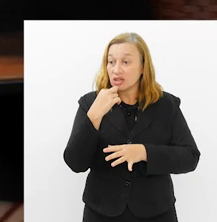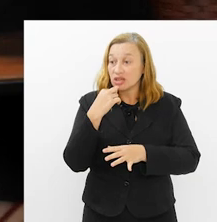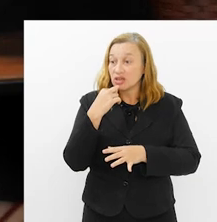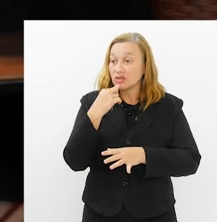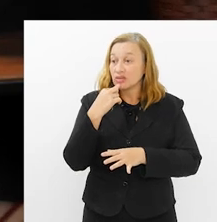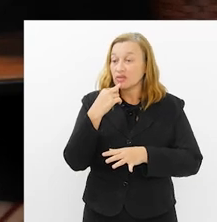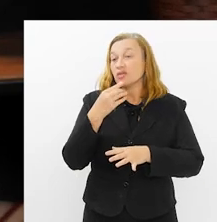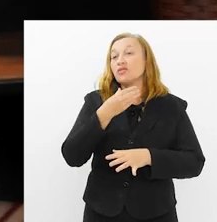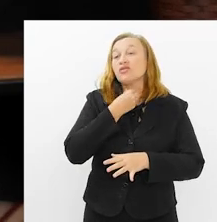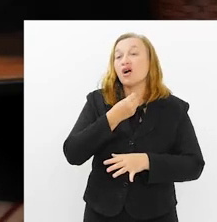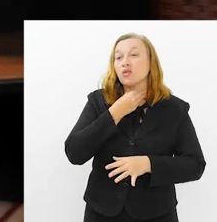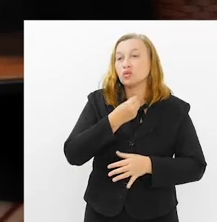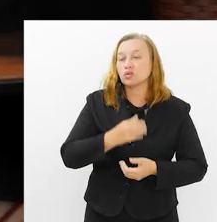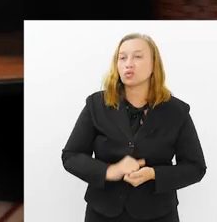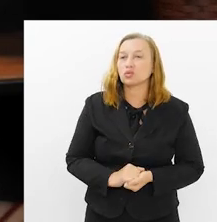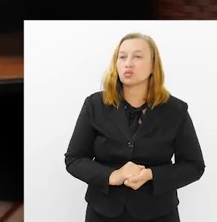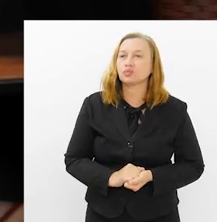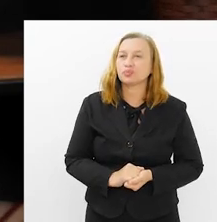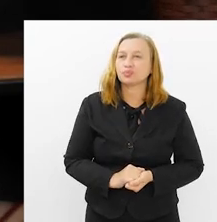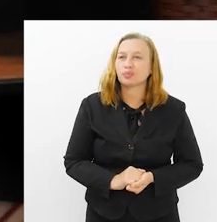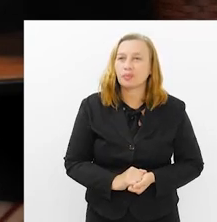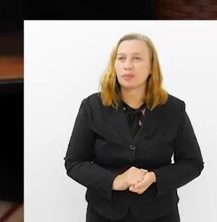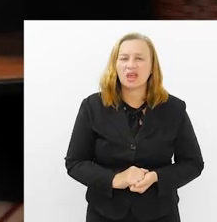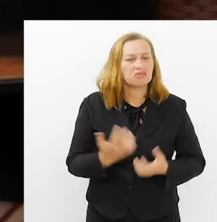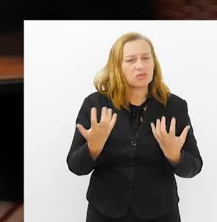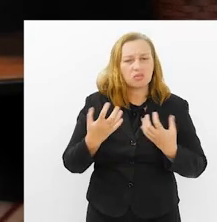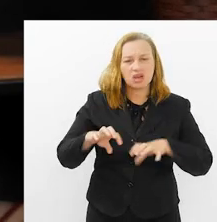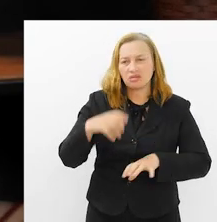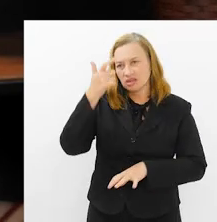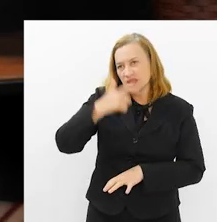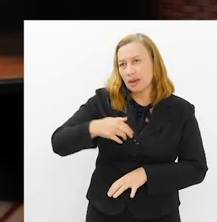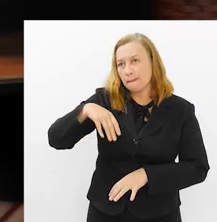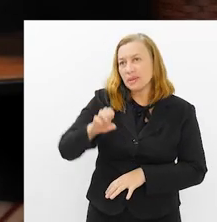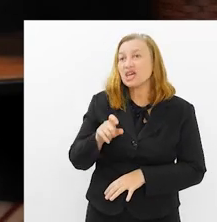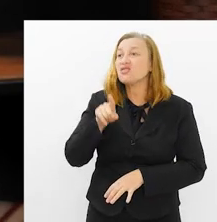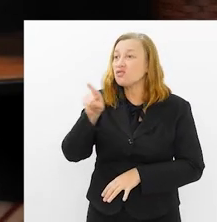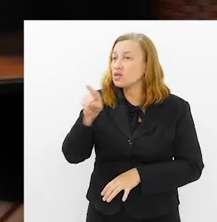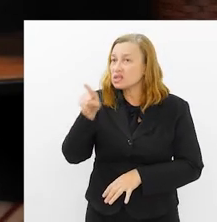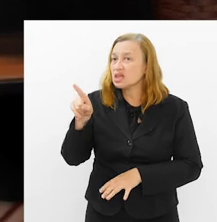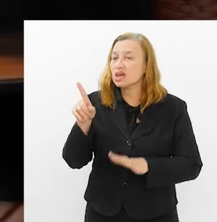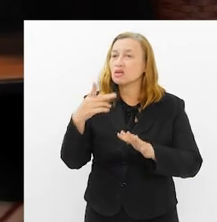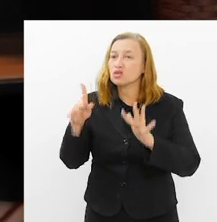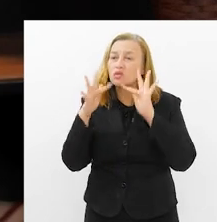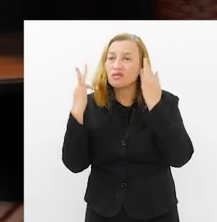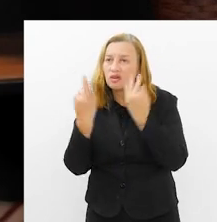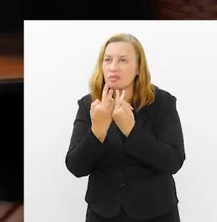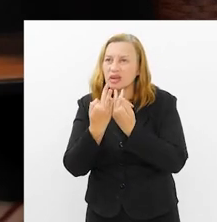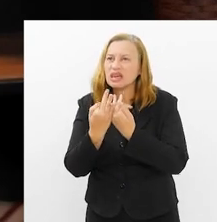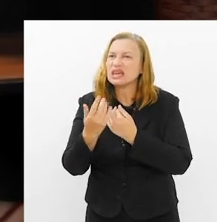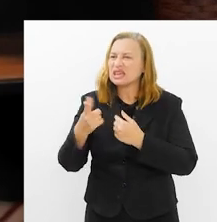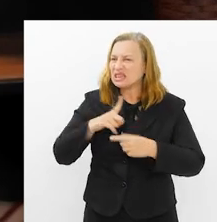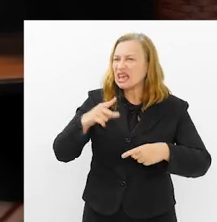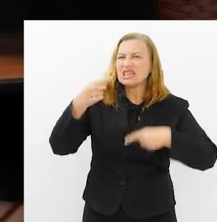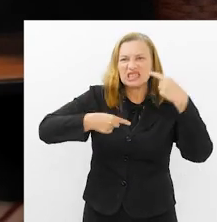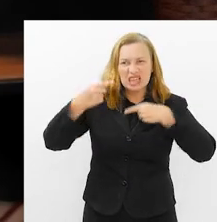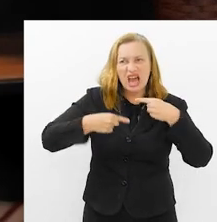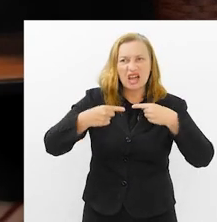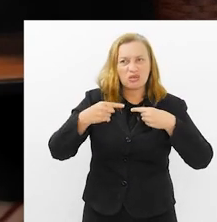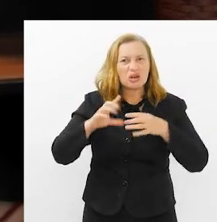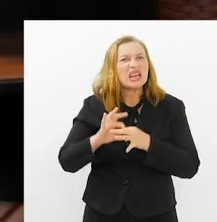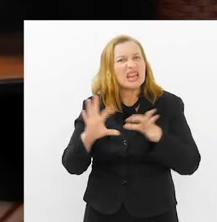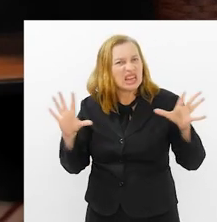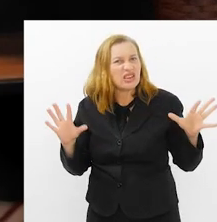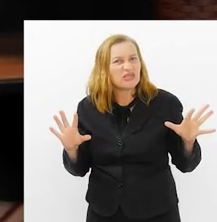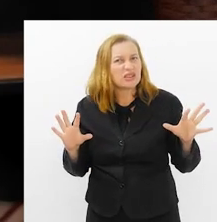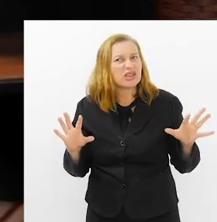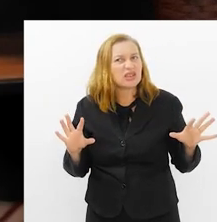mostrar a sua decisão de talvez ou definitivamente não ser mães. E você, com a sua família, você tem esse